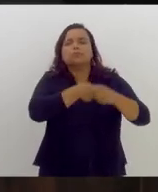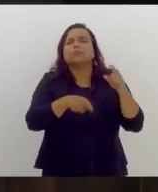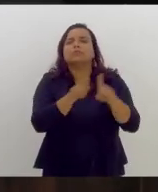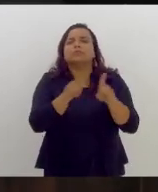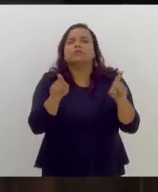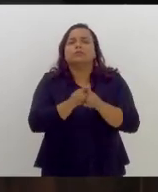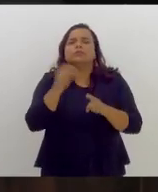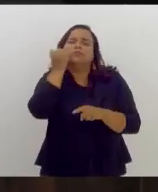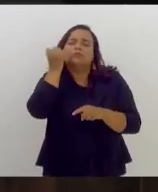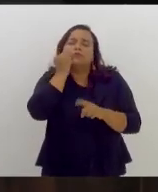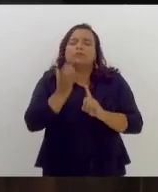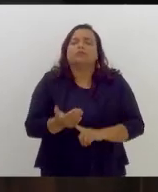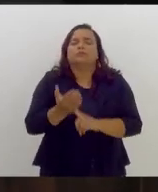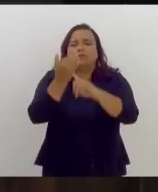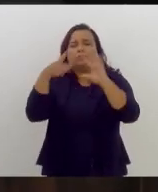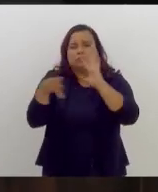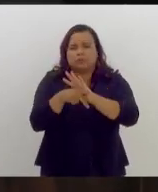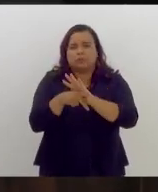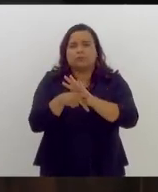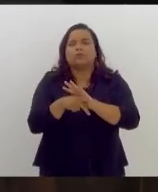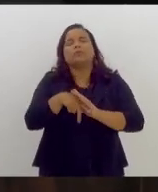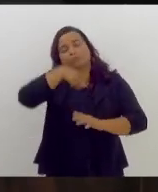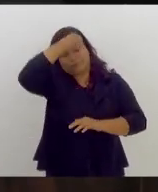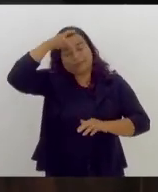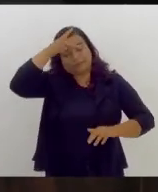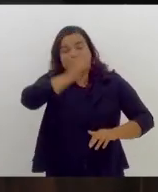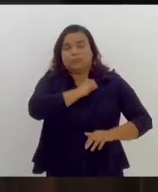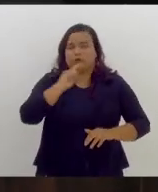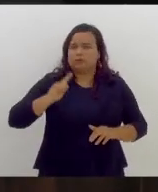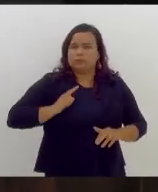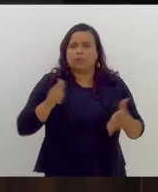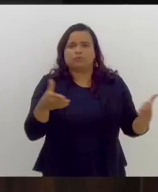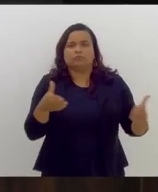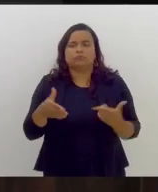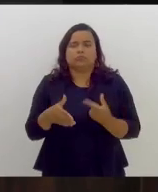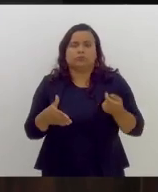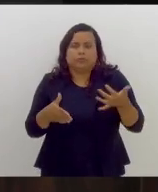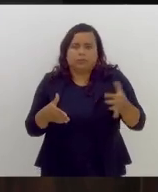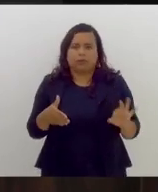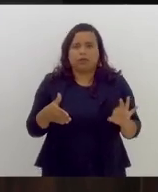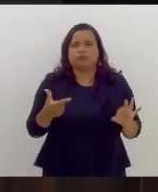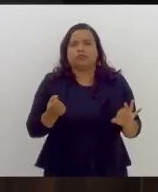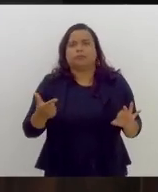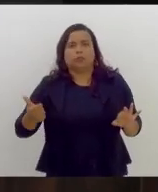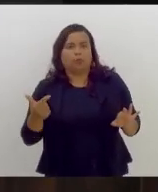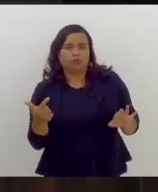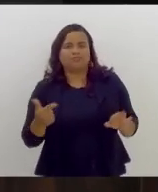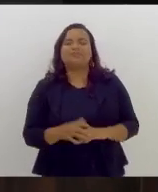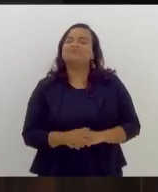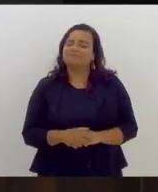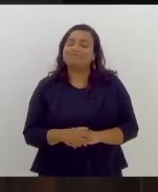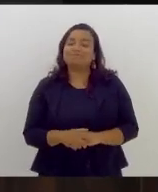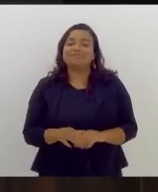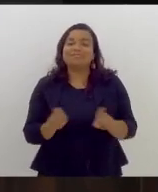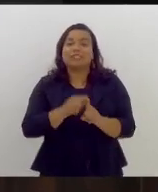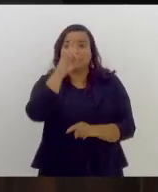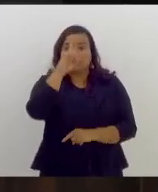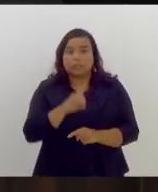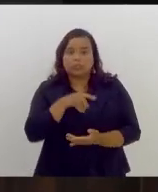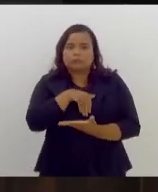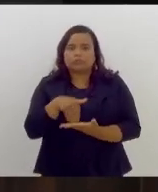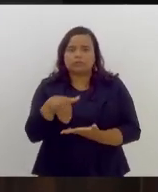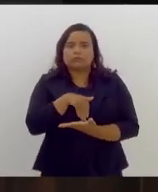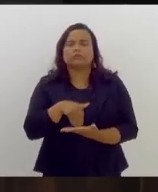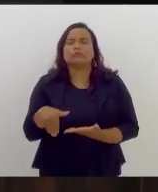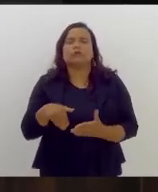e Ciência e Tecnologia, Prefeitura de São Gonçalo, entre 2010 e 2012. Diretor da Secretaria